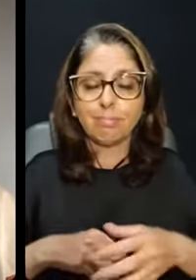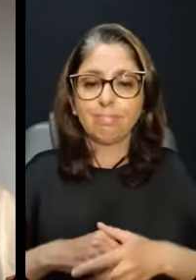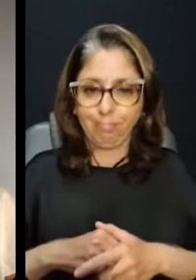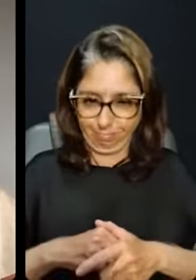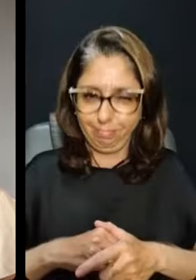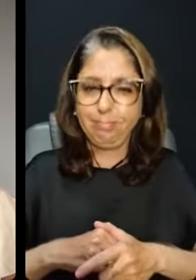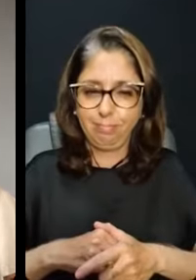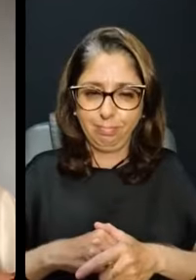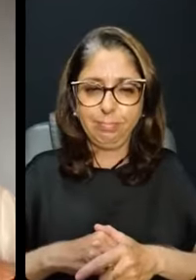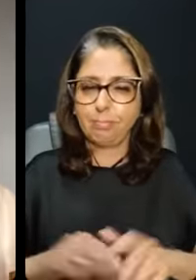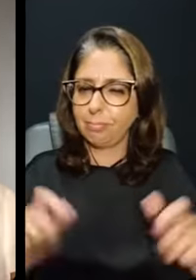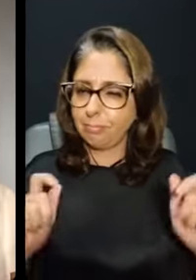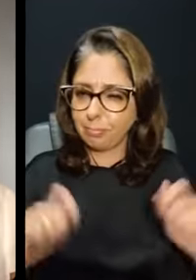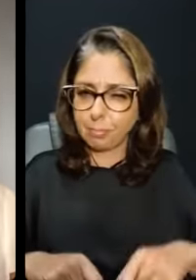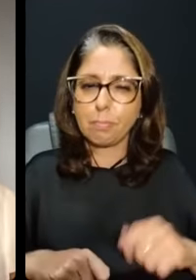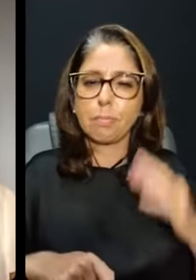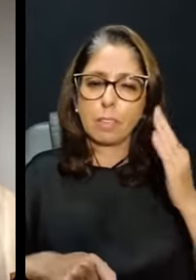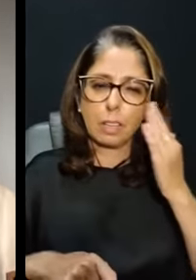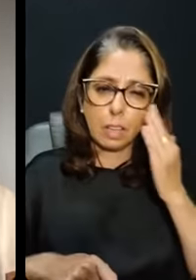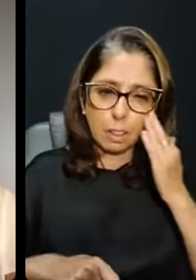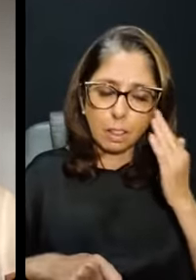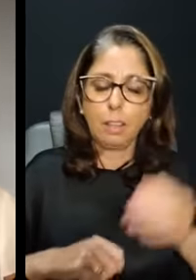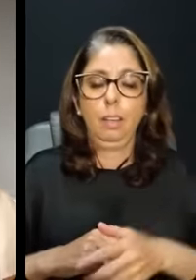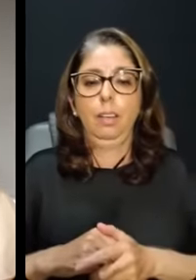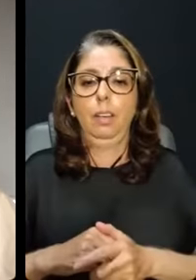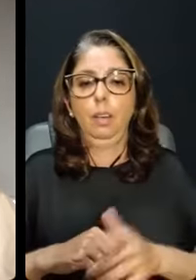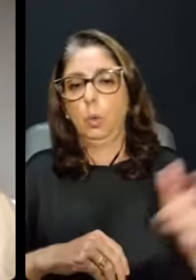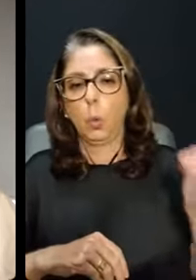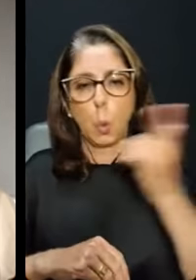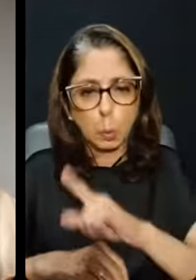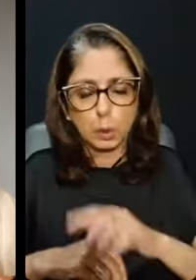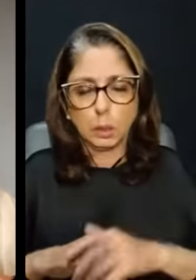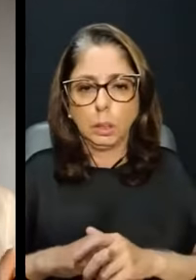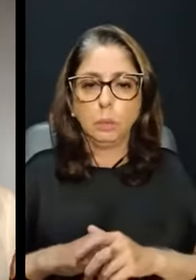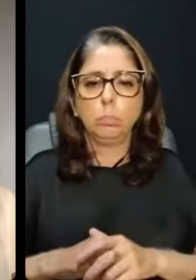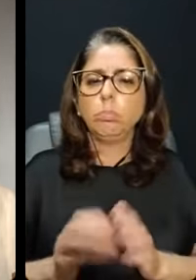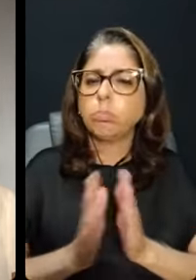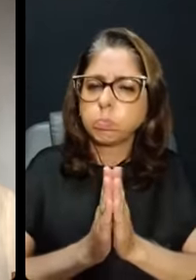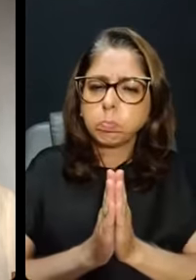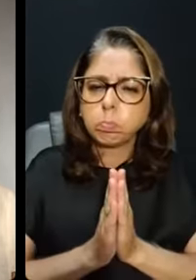aqui, outra ali, chamar um intérprete, fazer uma legenda,